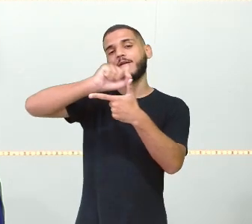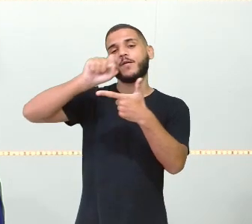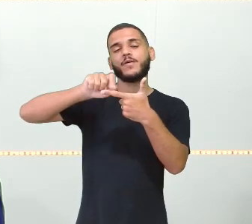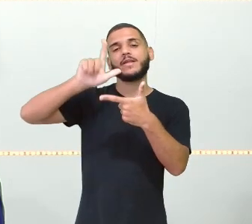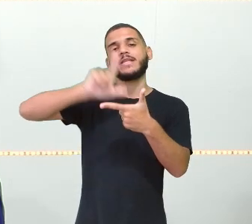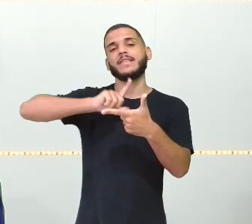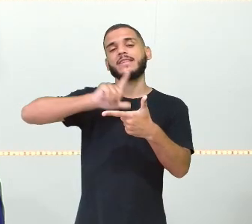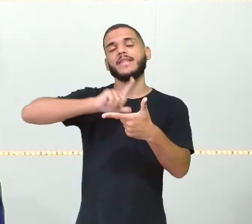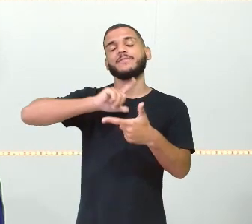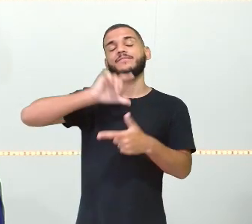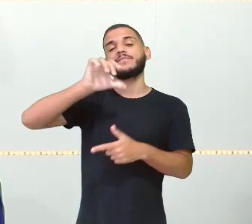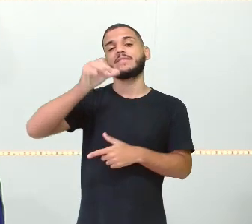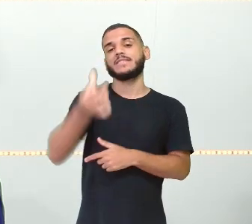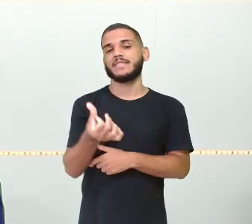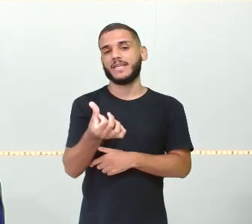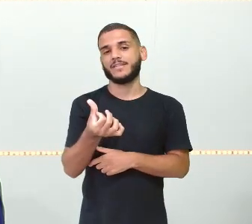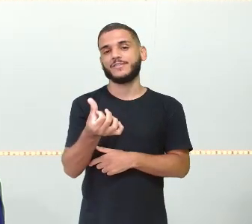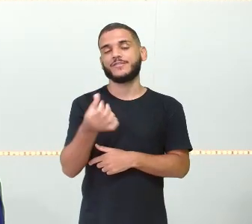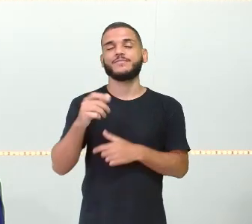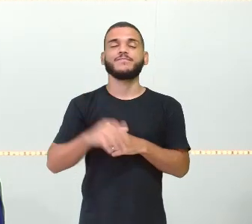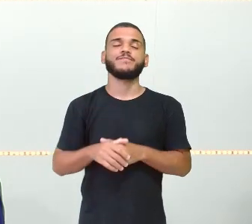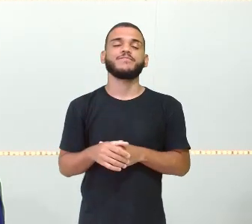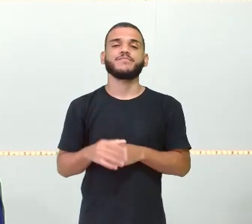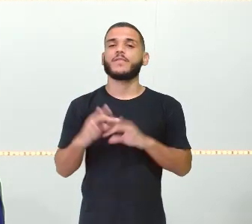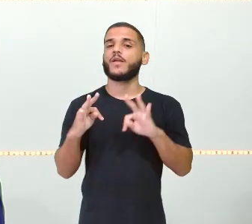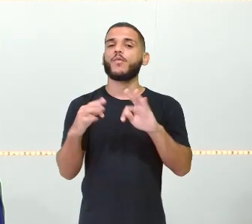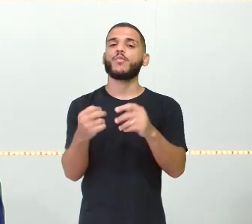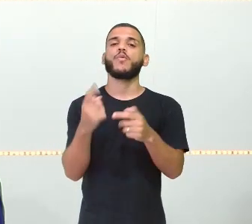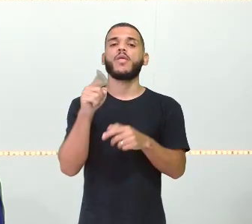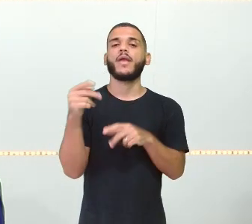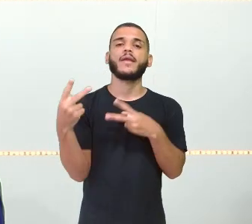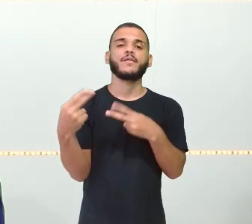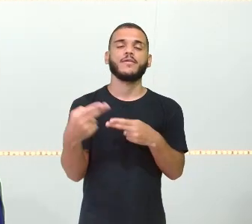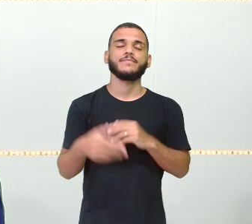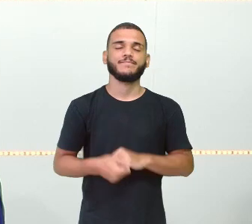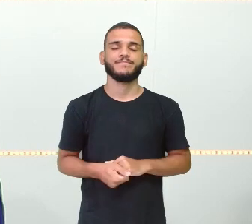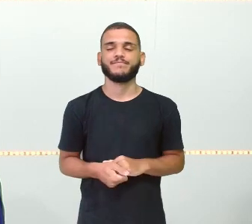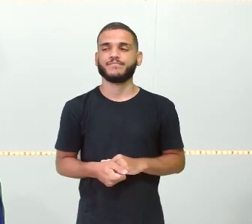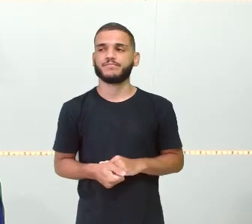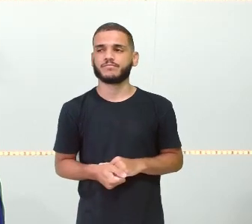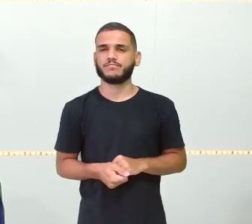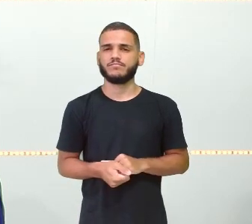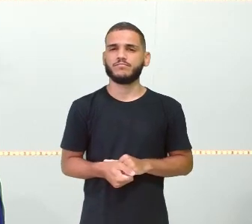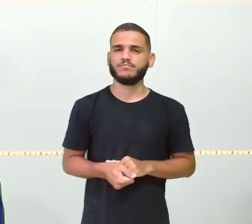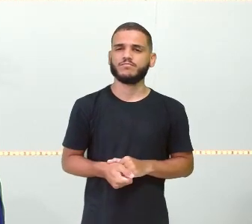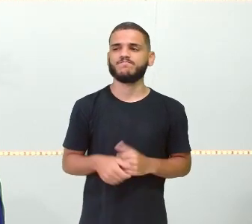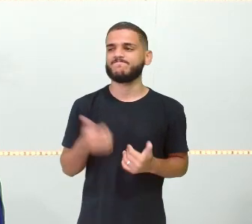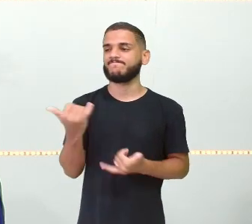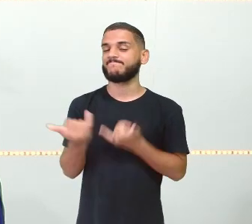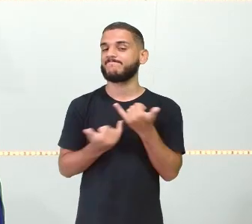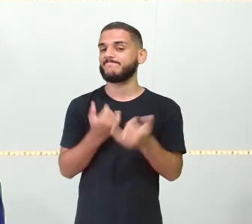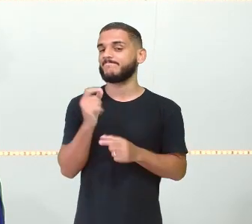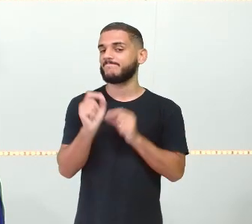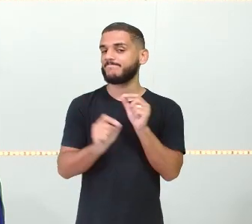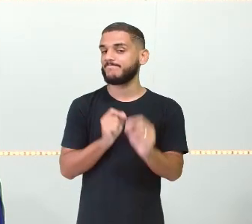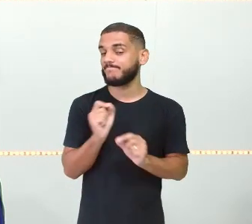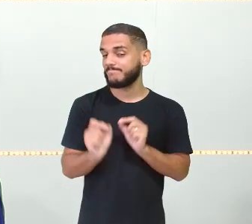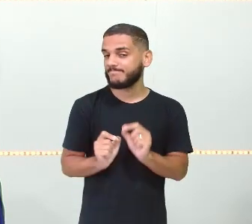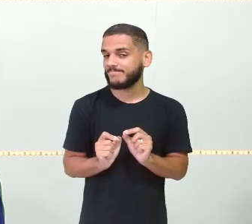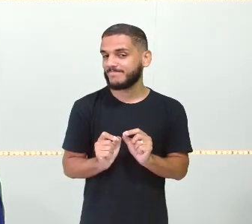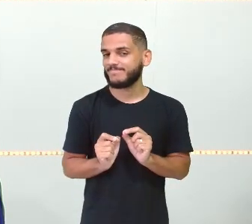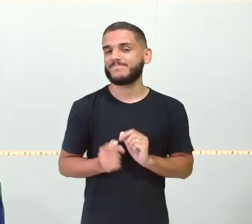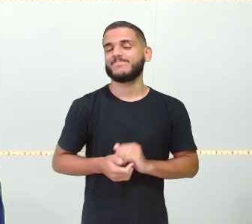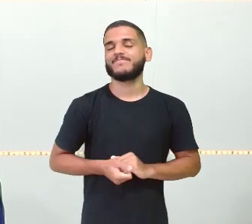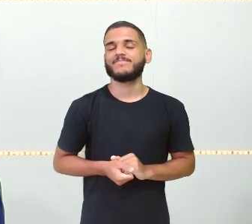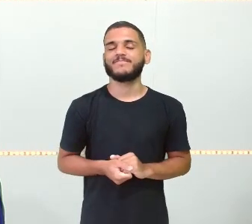tem 6 faces e todas as faces são iguais? O que vocês me dizem? O que vocês